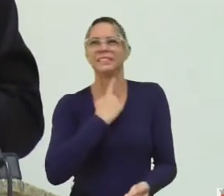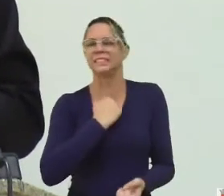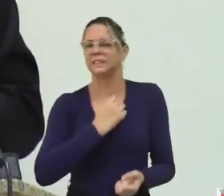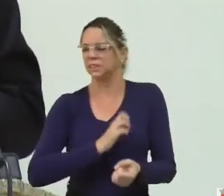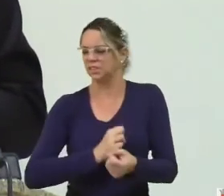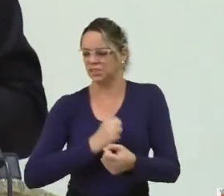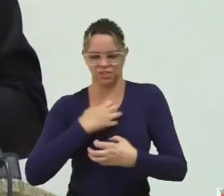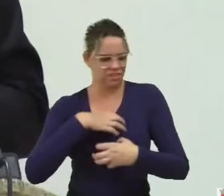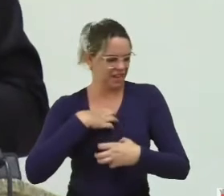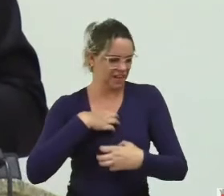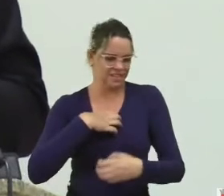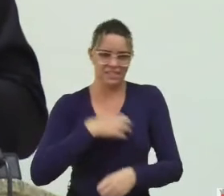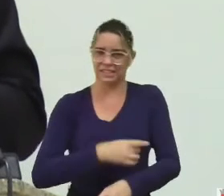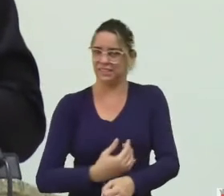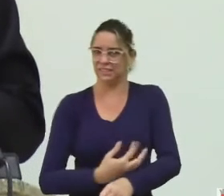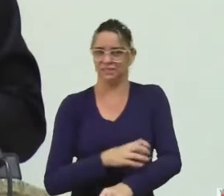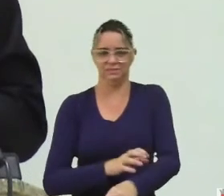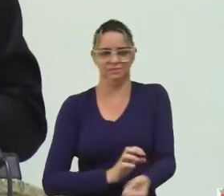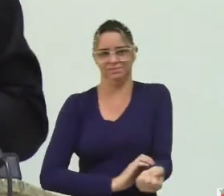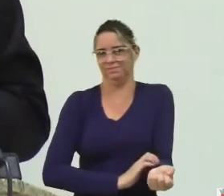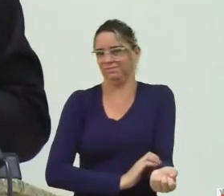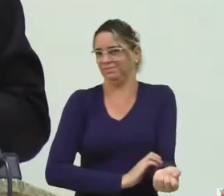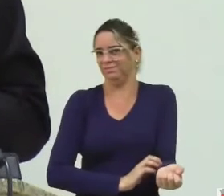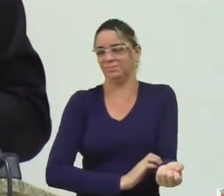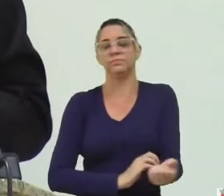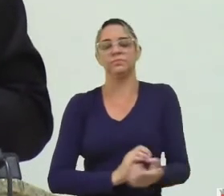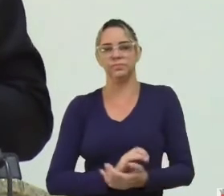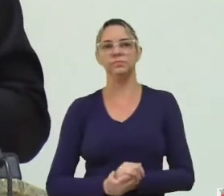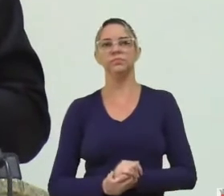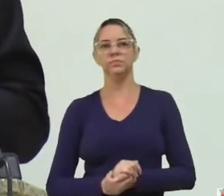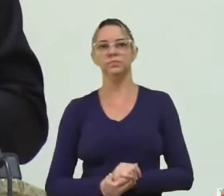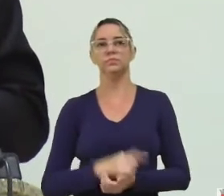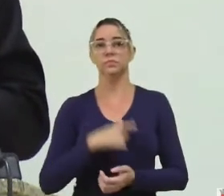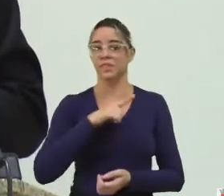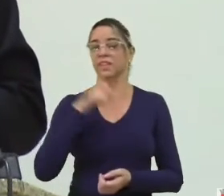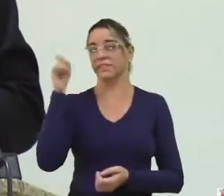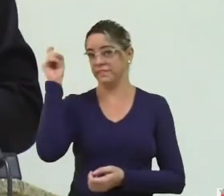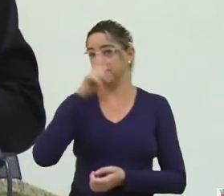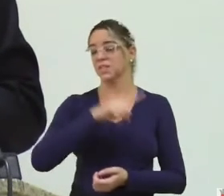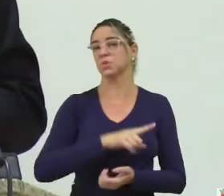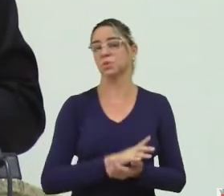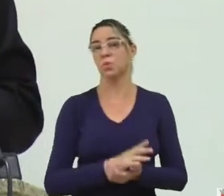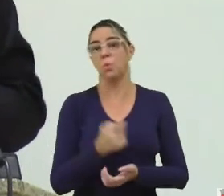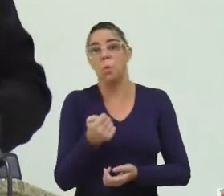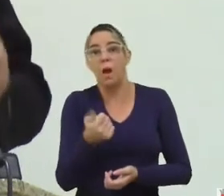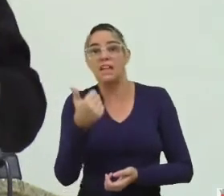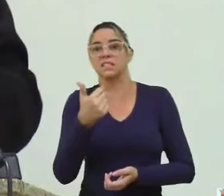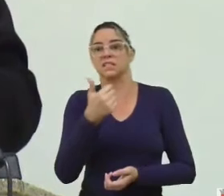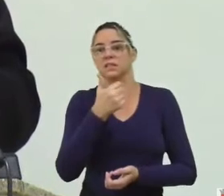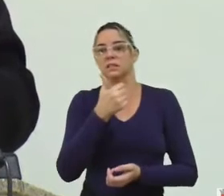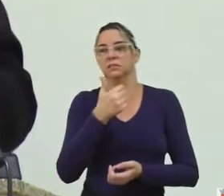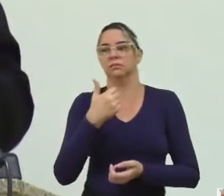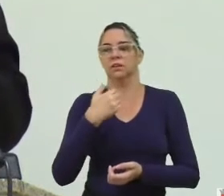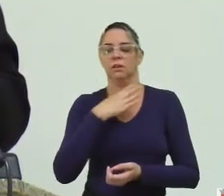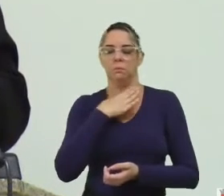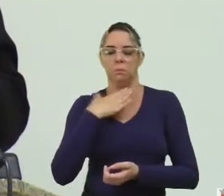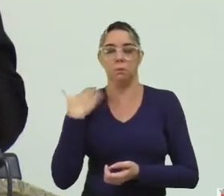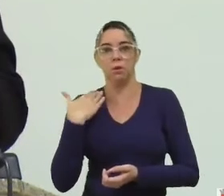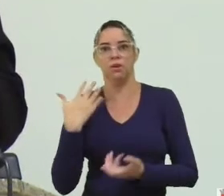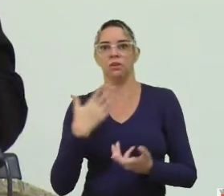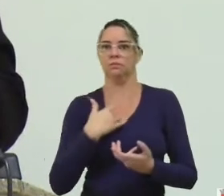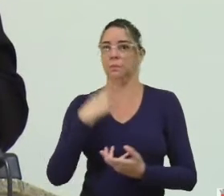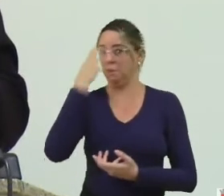estresse, tentando sim até ceifar a sua vida. Então, esse